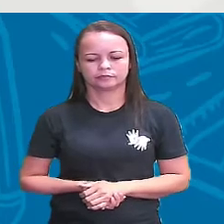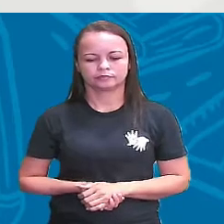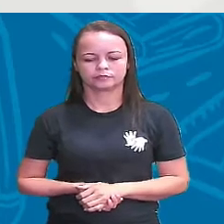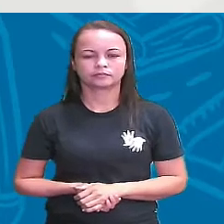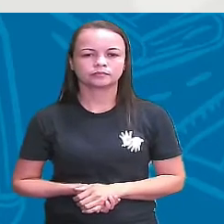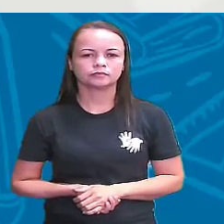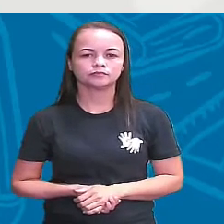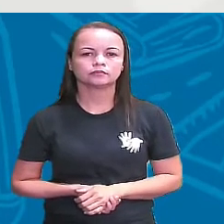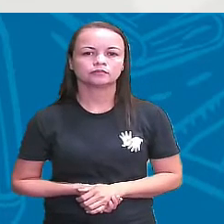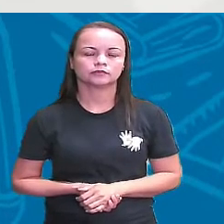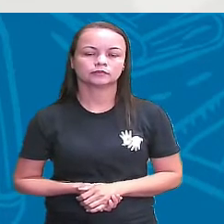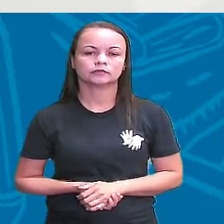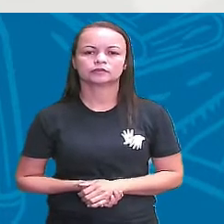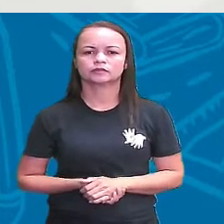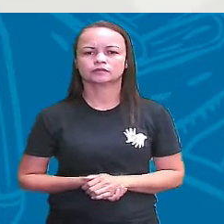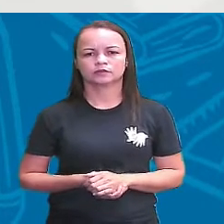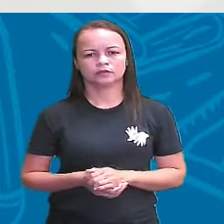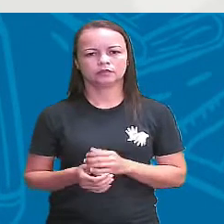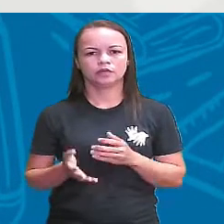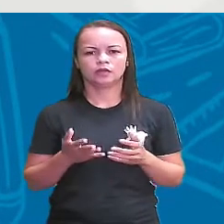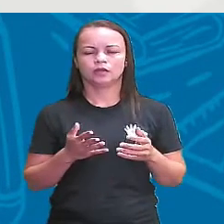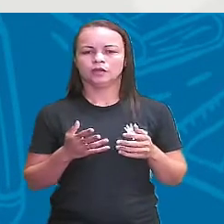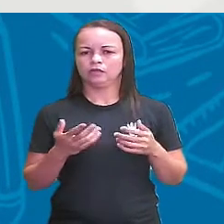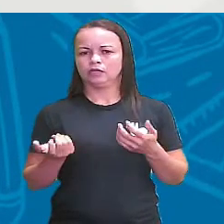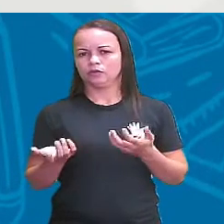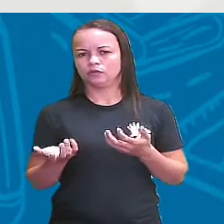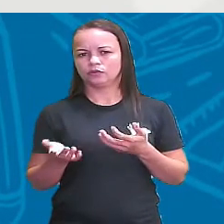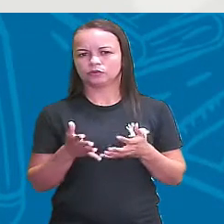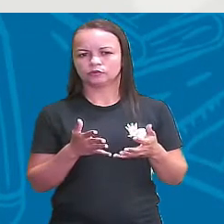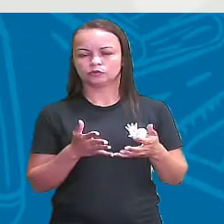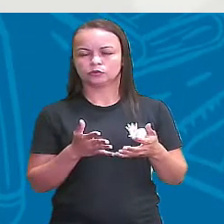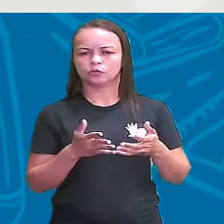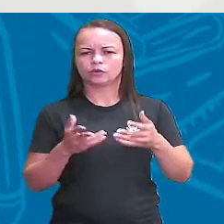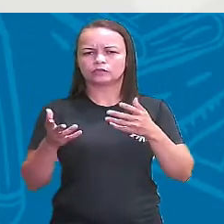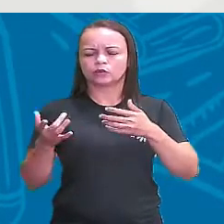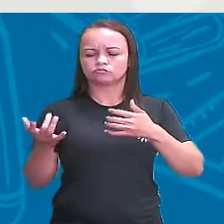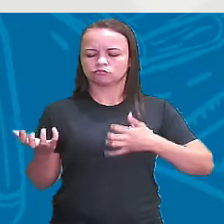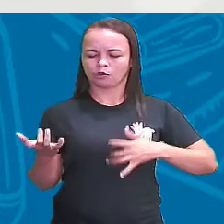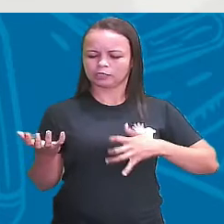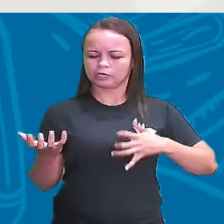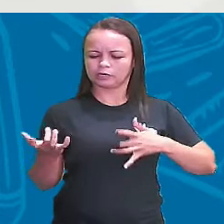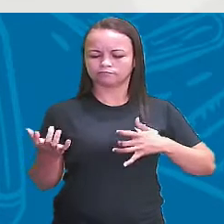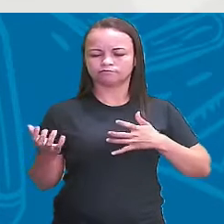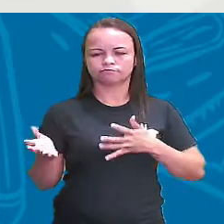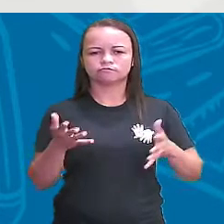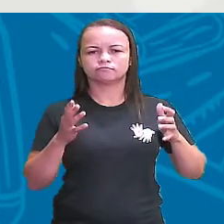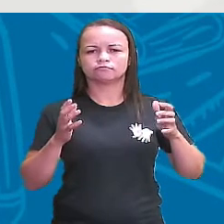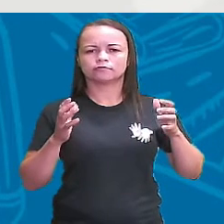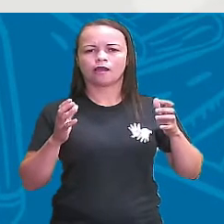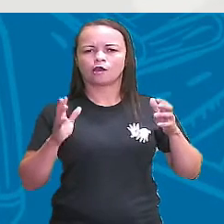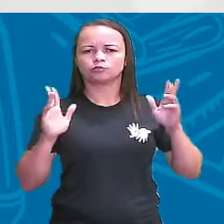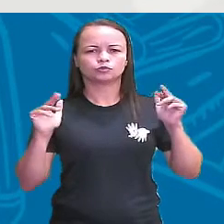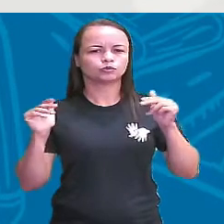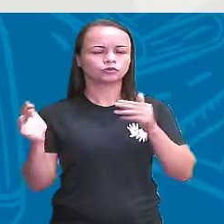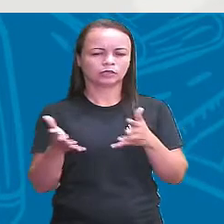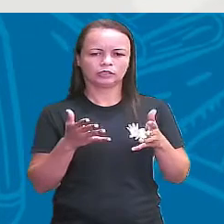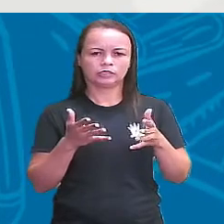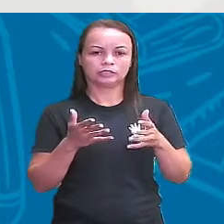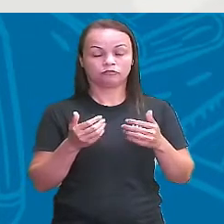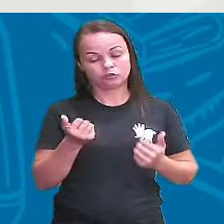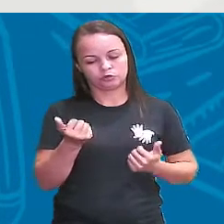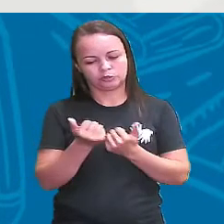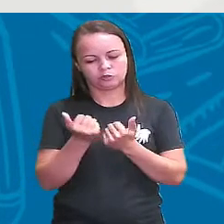mais vi a Carlos tocando la guitarra. O correto seria, se a gente fosse